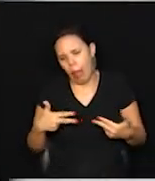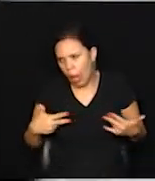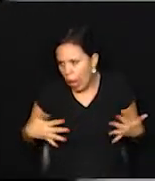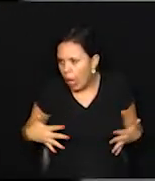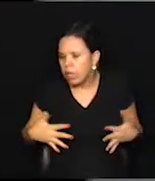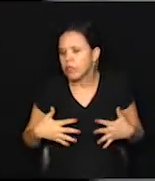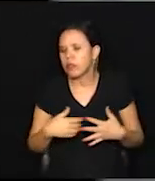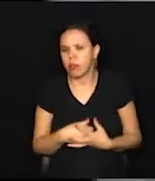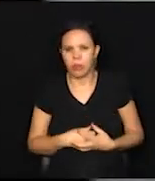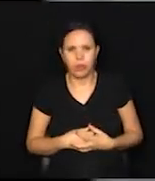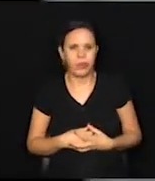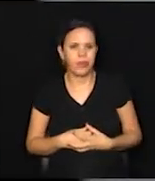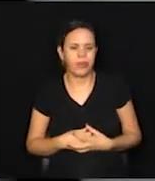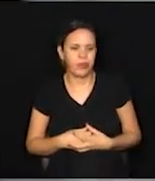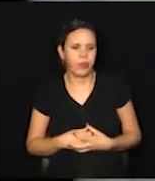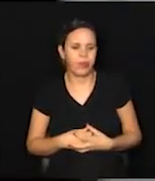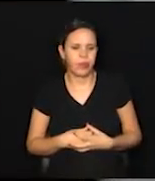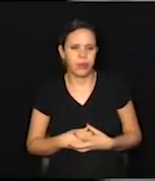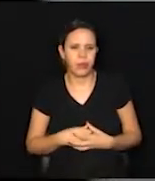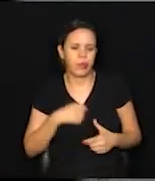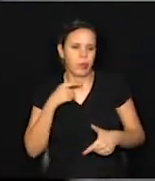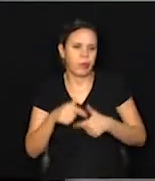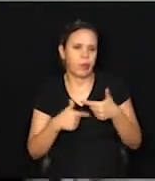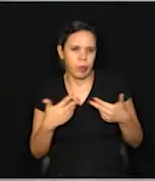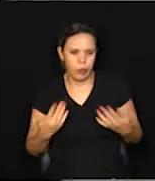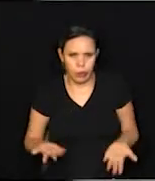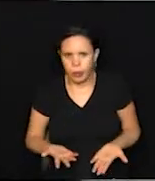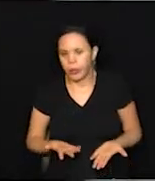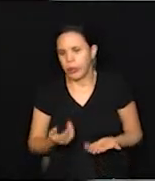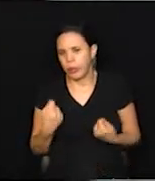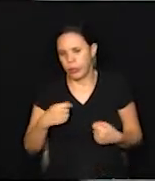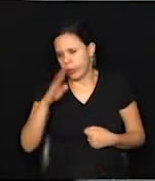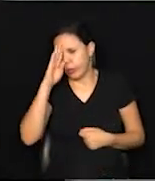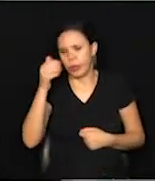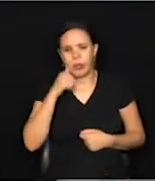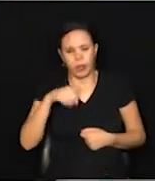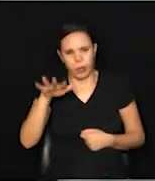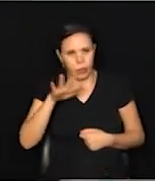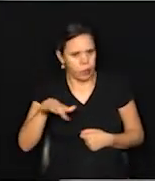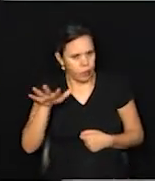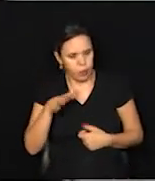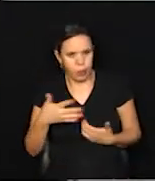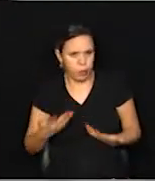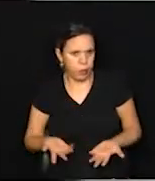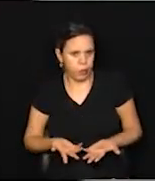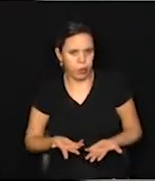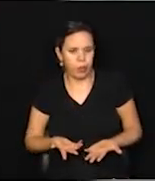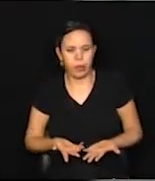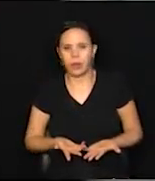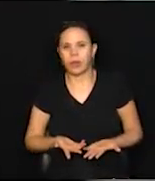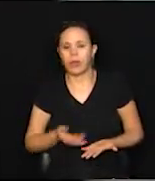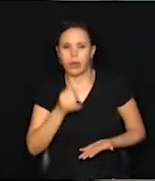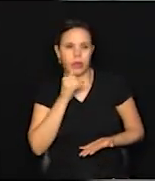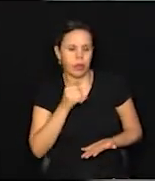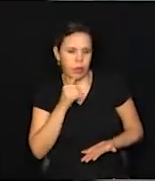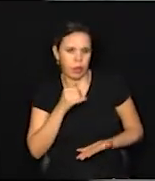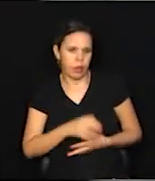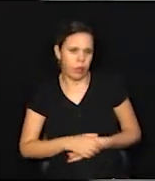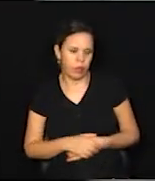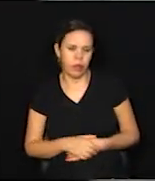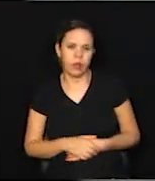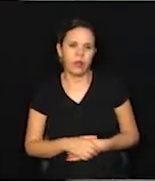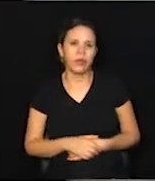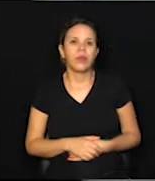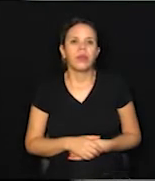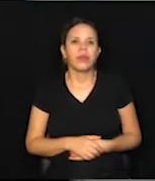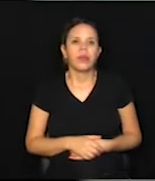uma situação, né, da situação do trabalho, principalmente das mulheres, a defasagem sobre